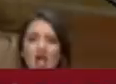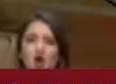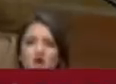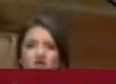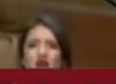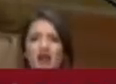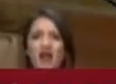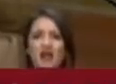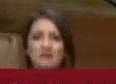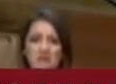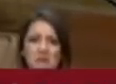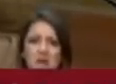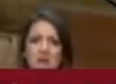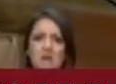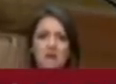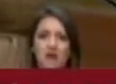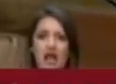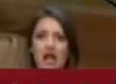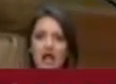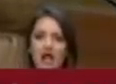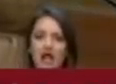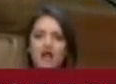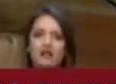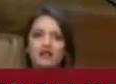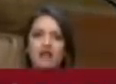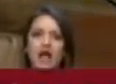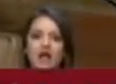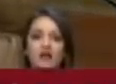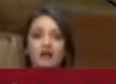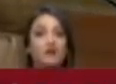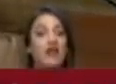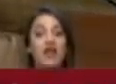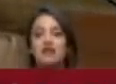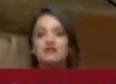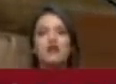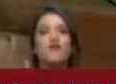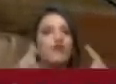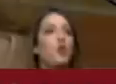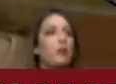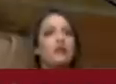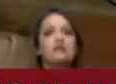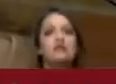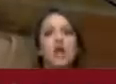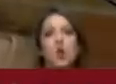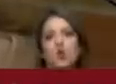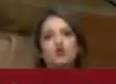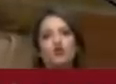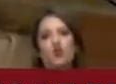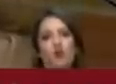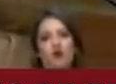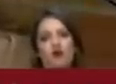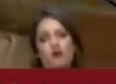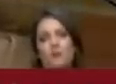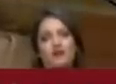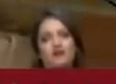essa condenação do Daniel Silveira do ponto de vista político, ele que também era um apoiador? Olha, na verdade, só apoiadores